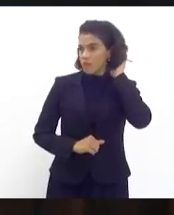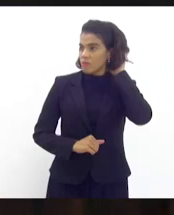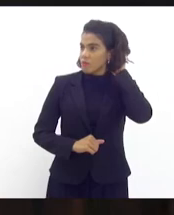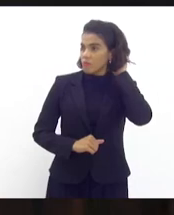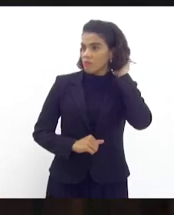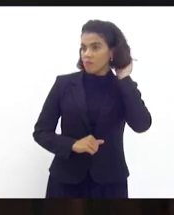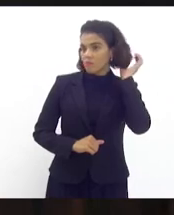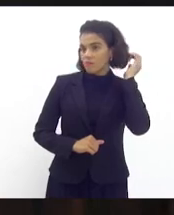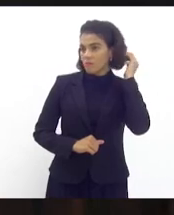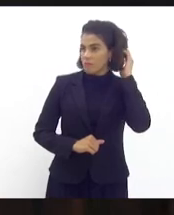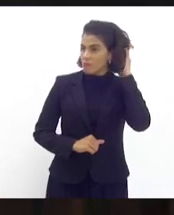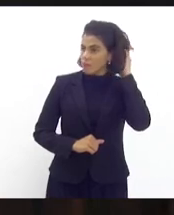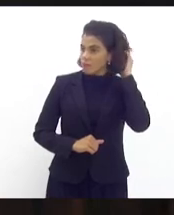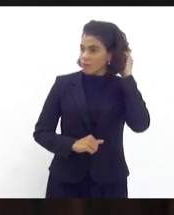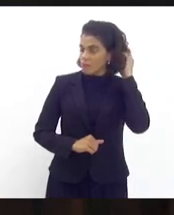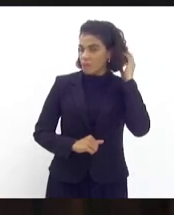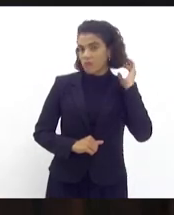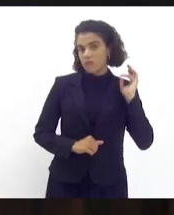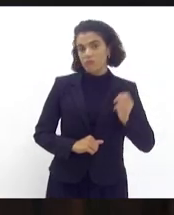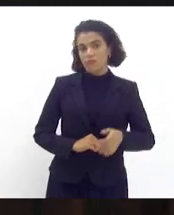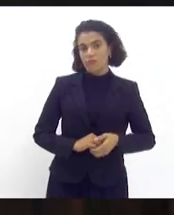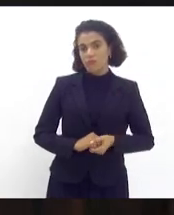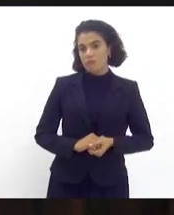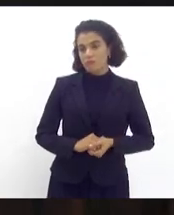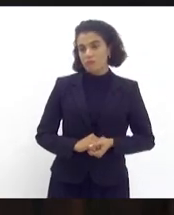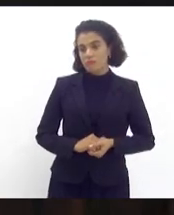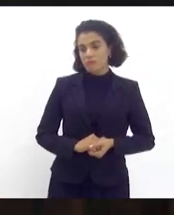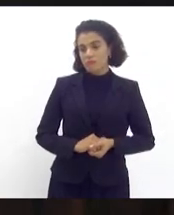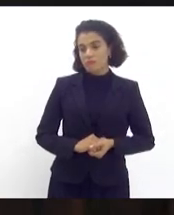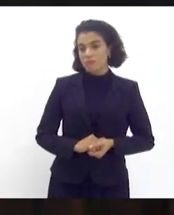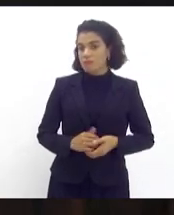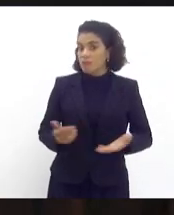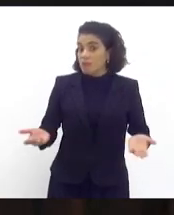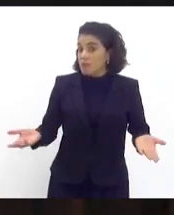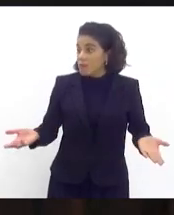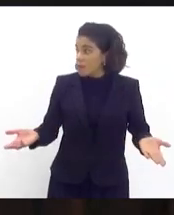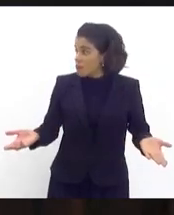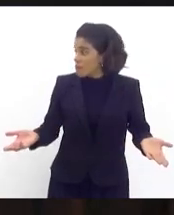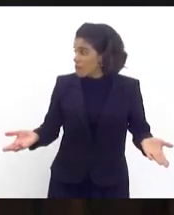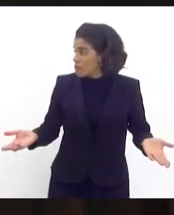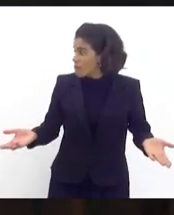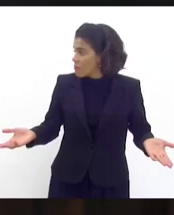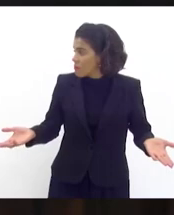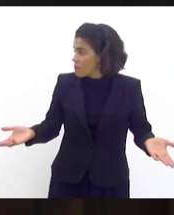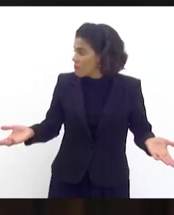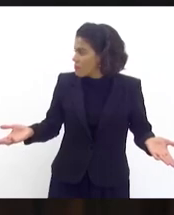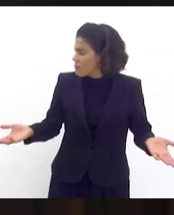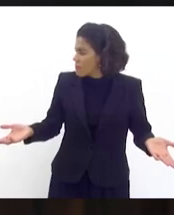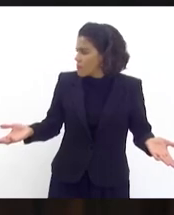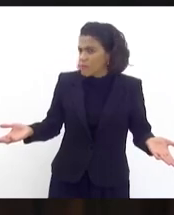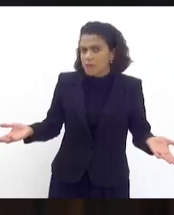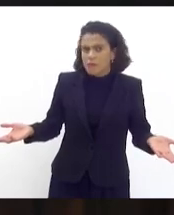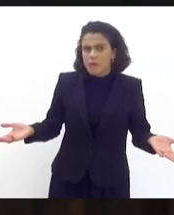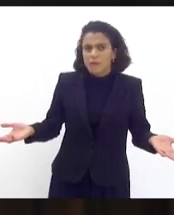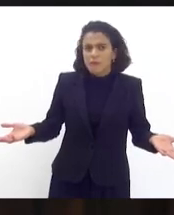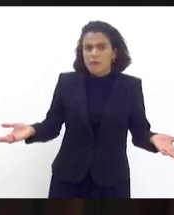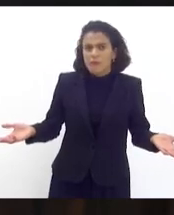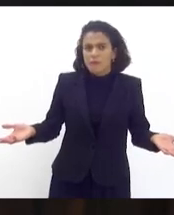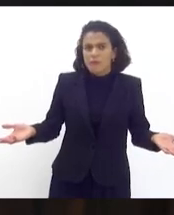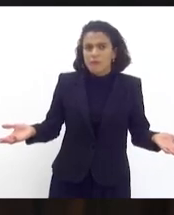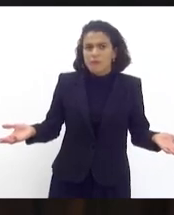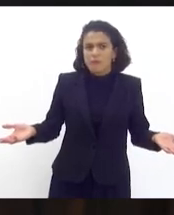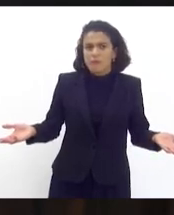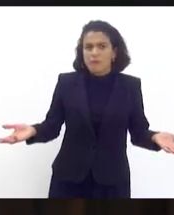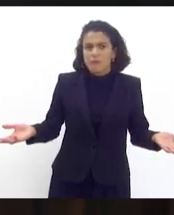o senhor deputado Luiz Cláudio para fazer a leitura da